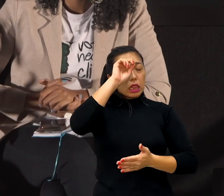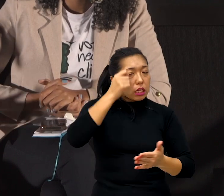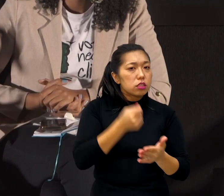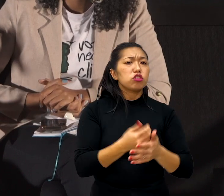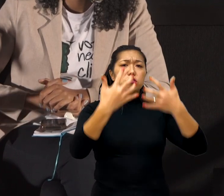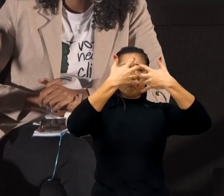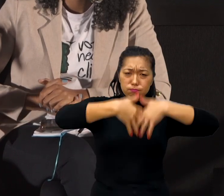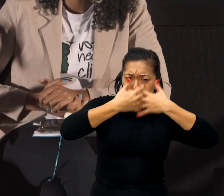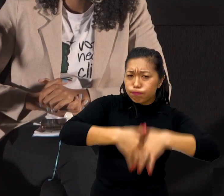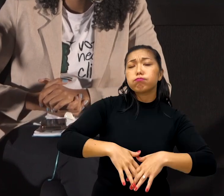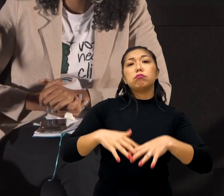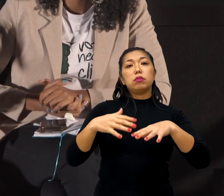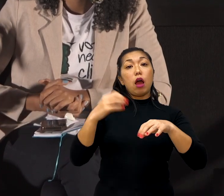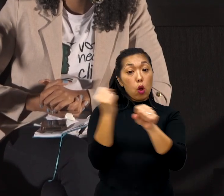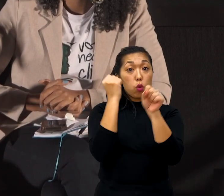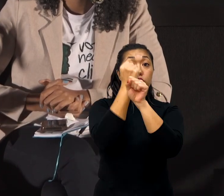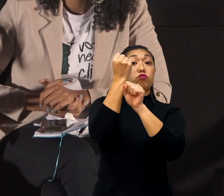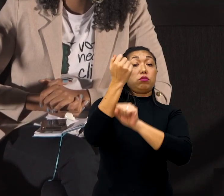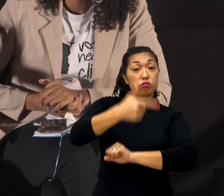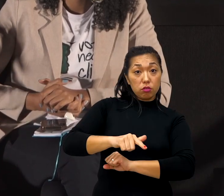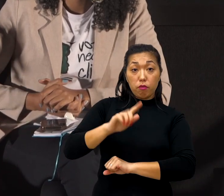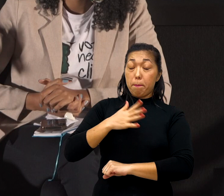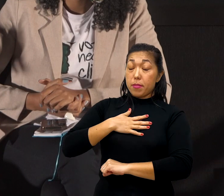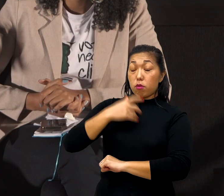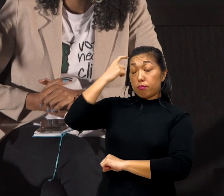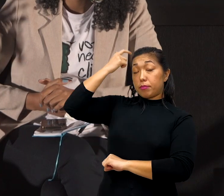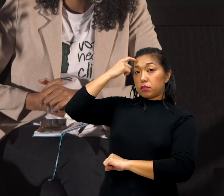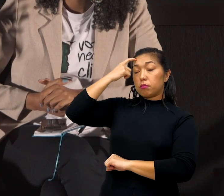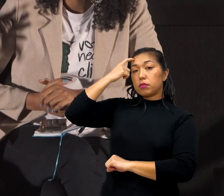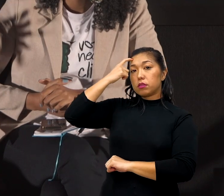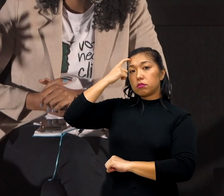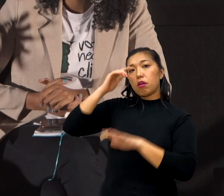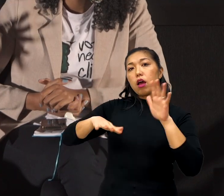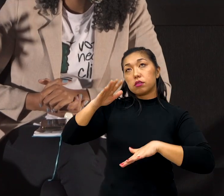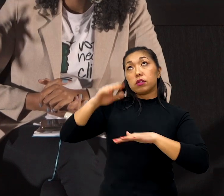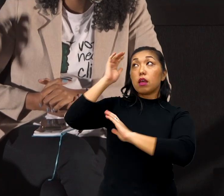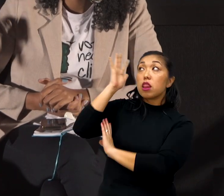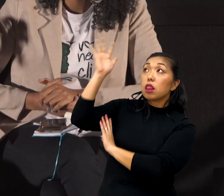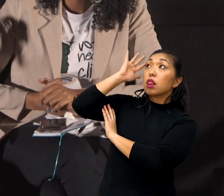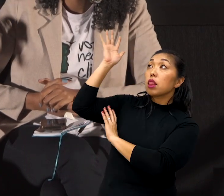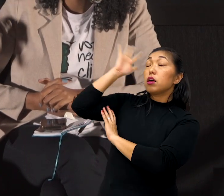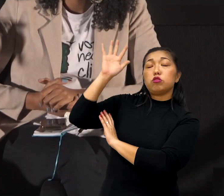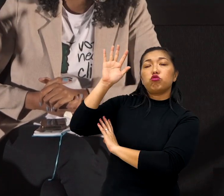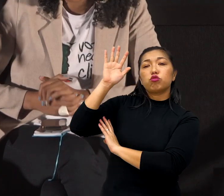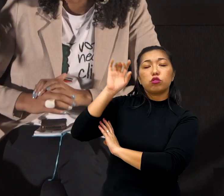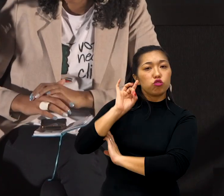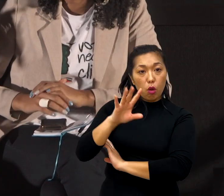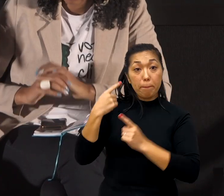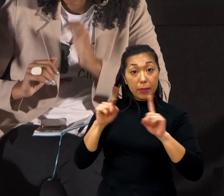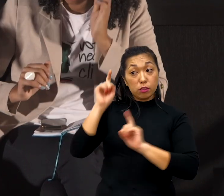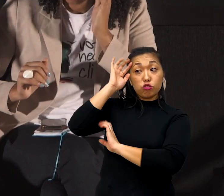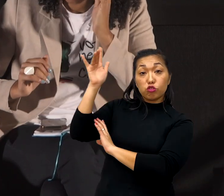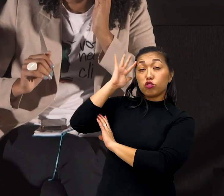reformular, para reconstruir. Então, eu acho que o meu pensamento chega a ser um pouco utópico, mas eu acho que a